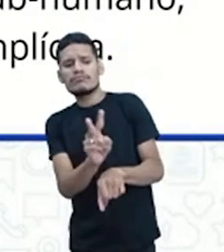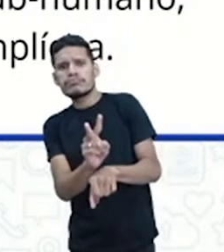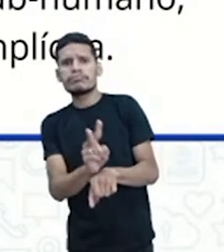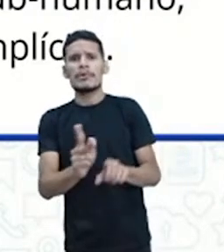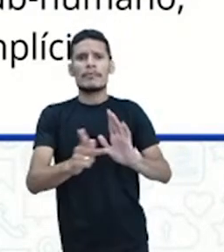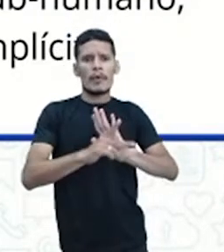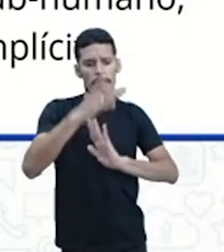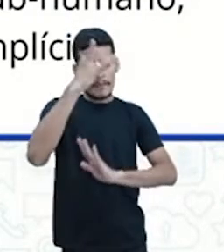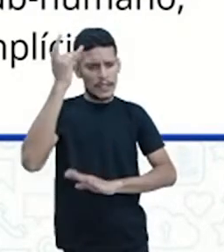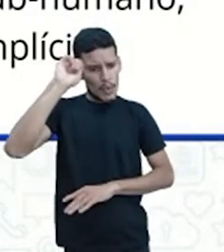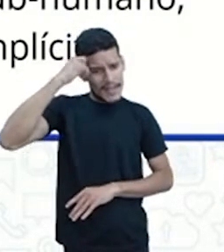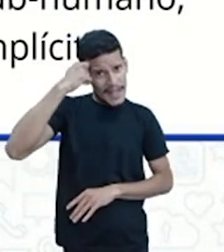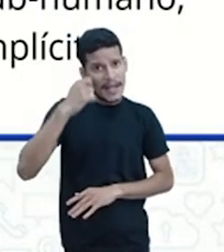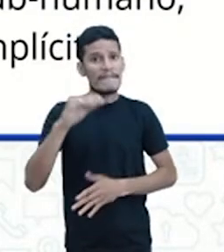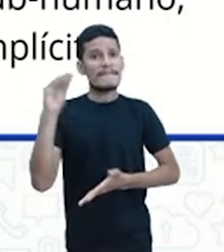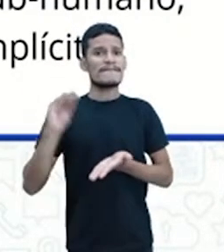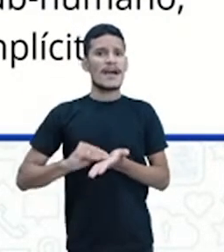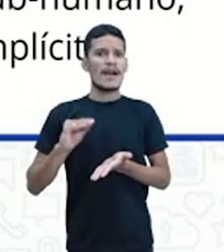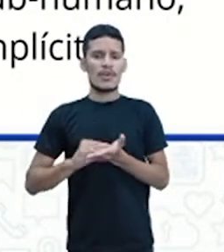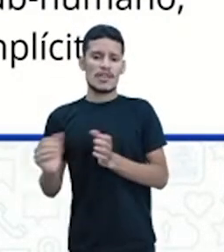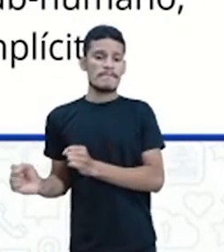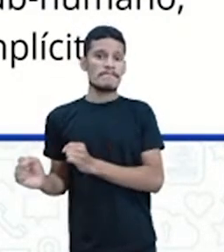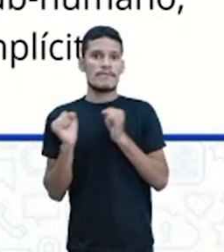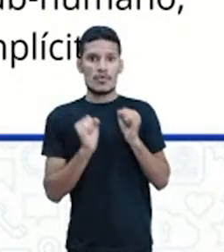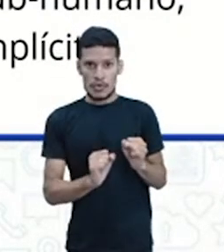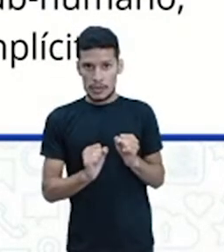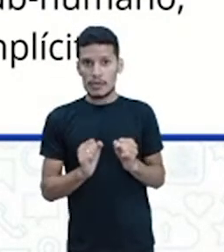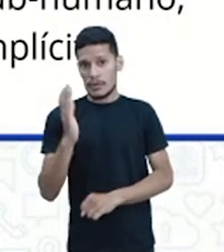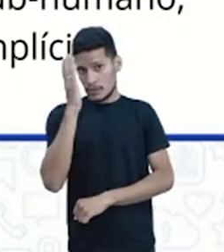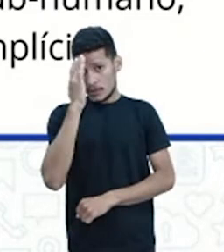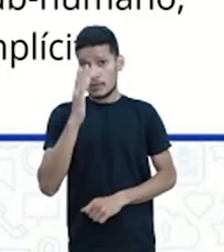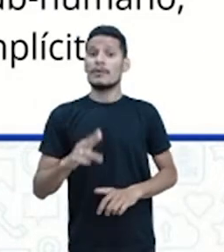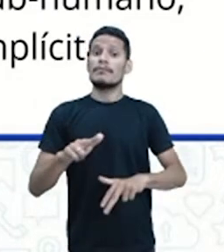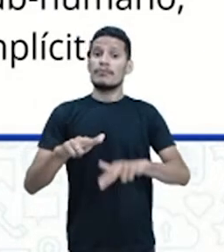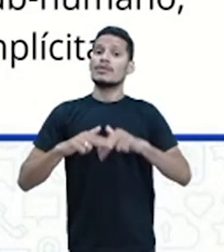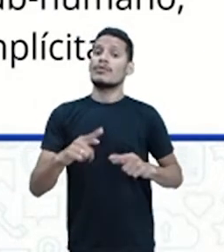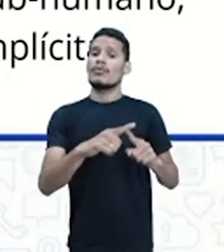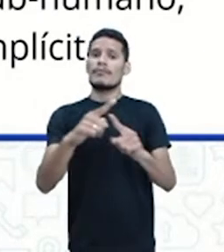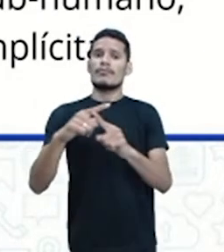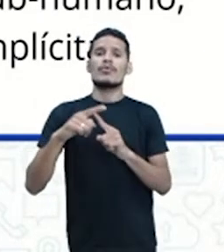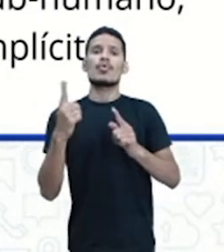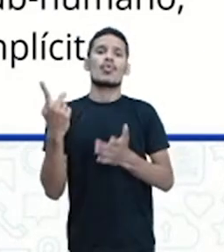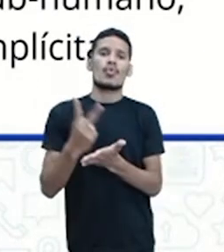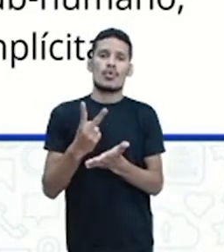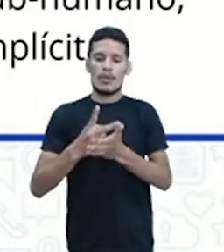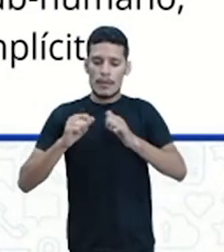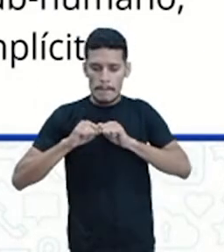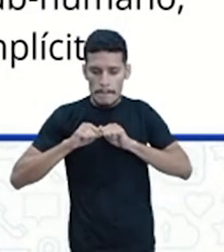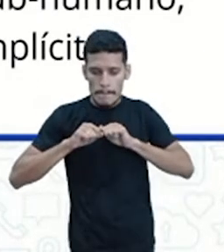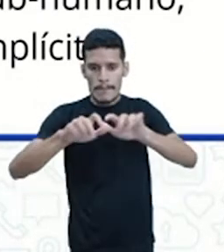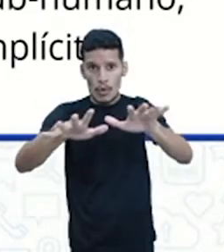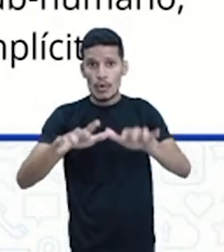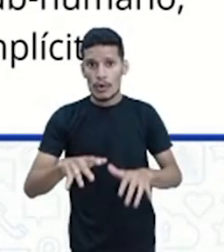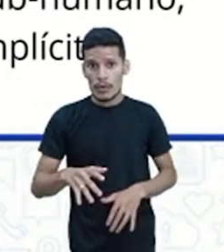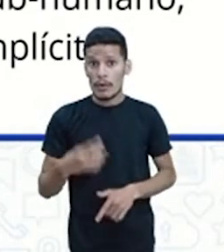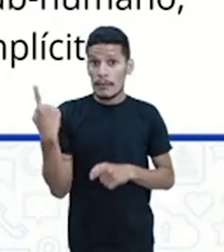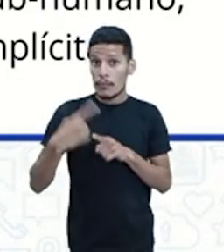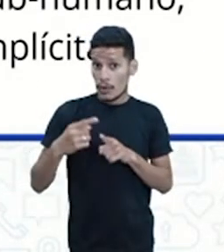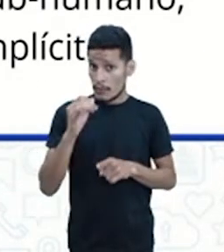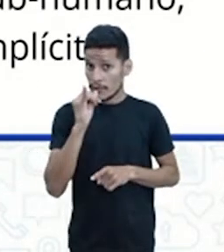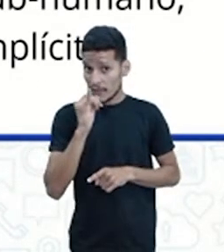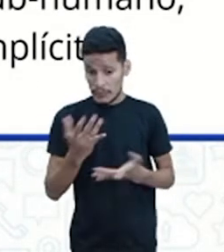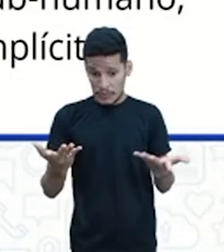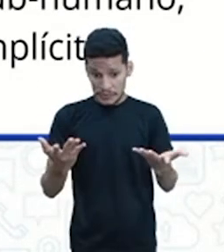De ausência de poder. E aí por isso que esses estereótipos eles continuam sendo perpetuados. Porque você mitiga o poder